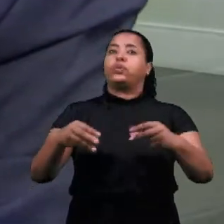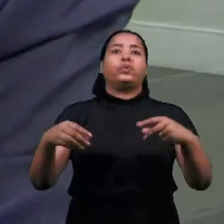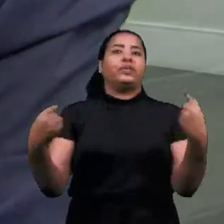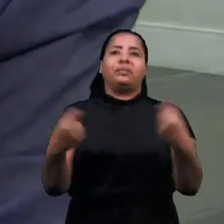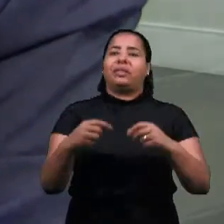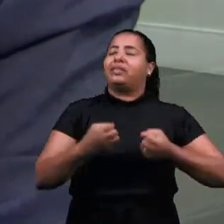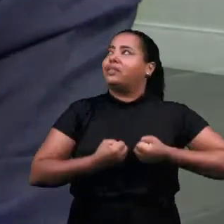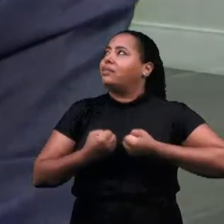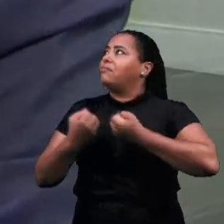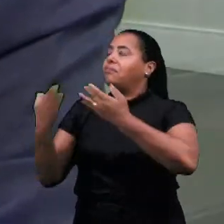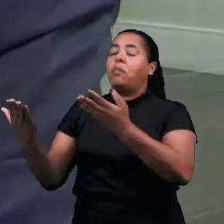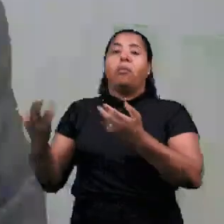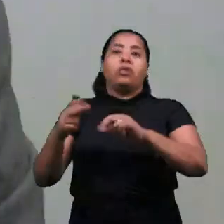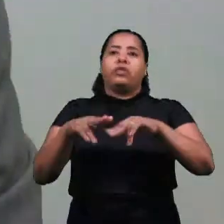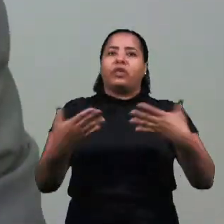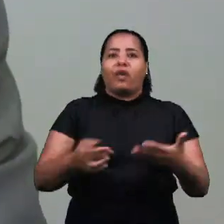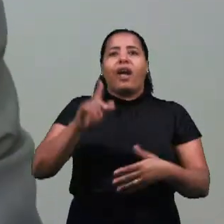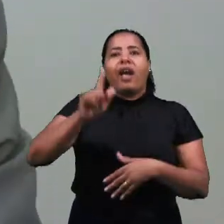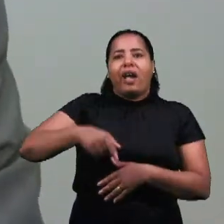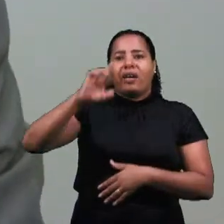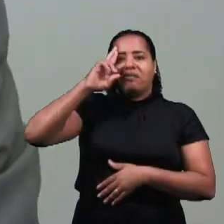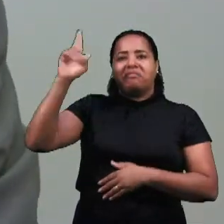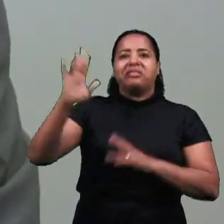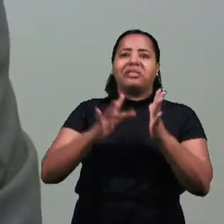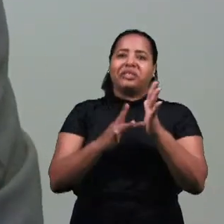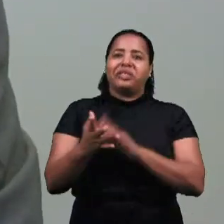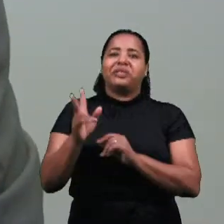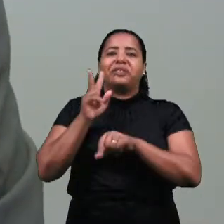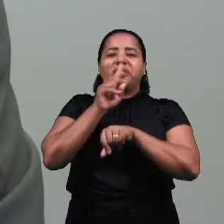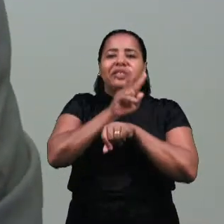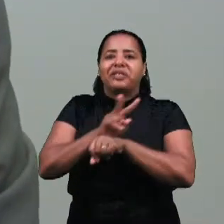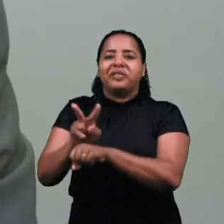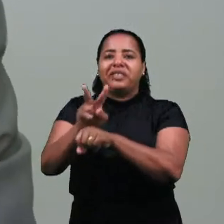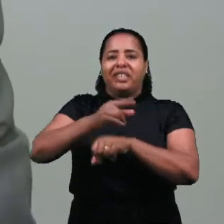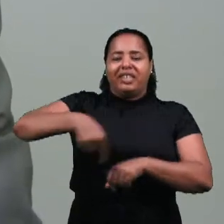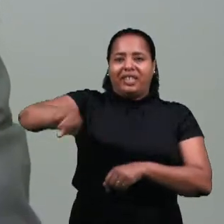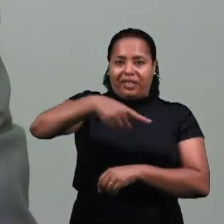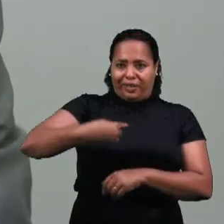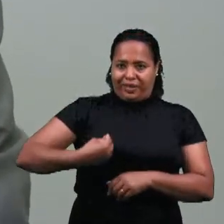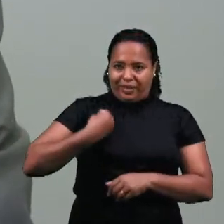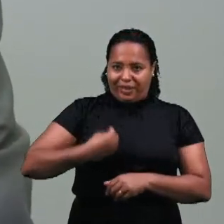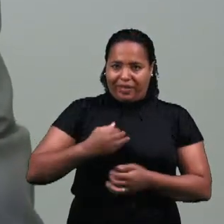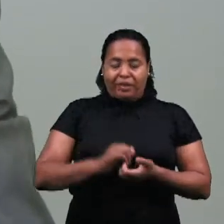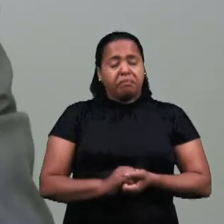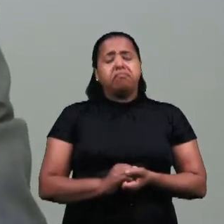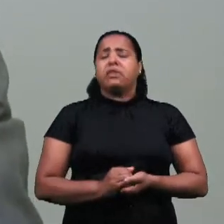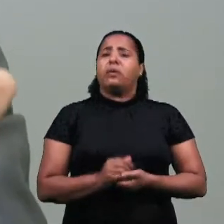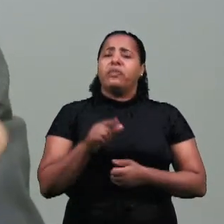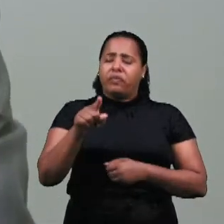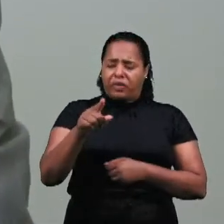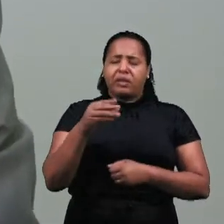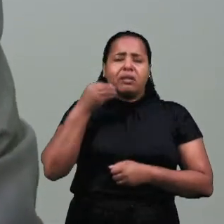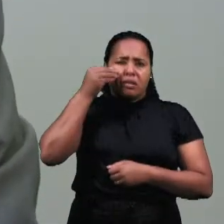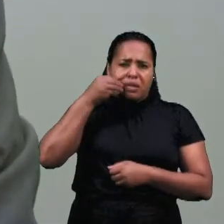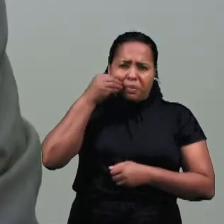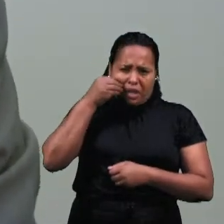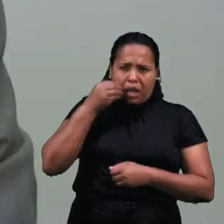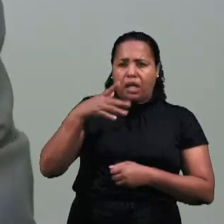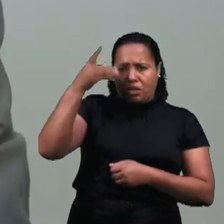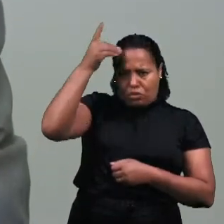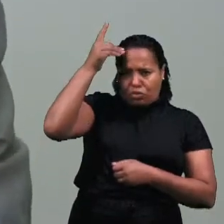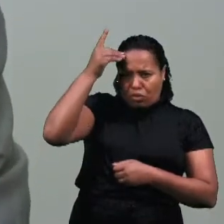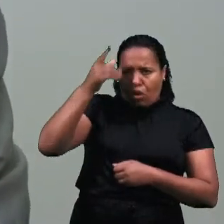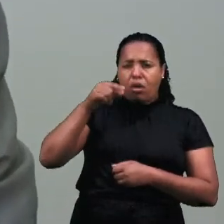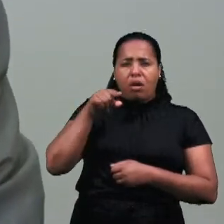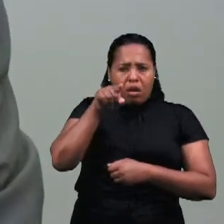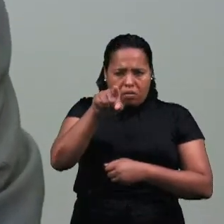é quem cuida de nós. Amém. O senhor teve essa experiência, né, de fazer a consulta, né, de um dom, da revelação para o